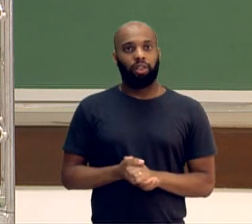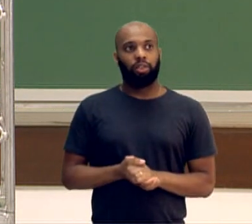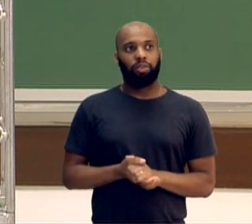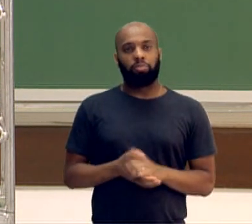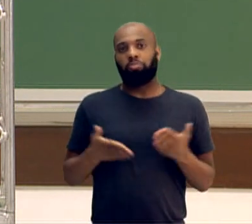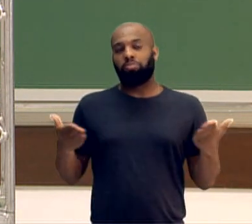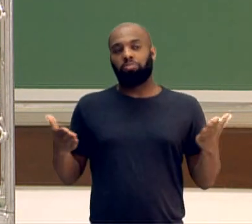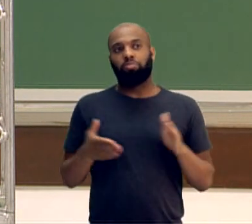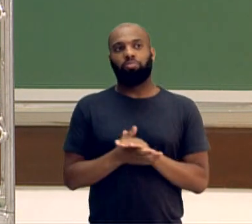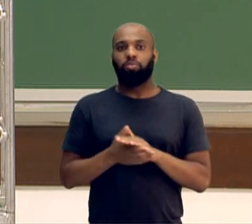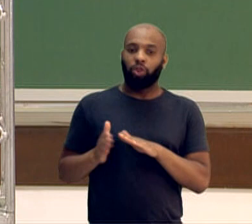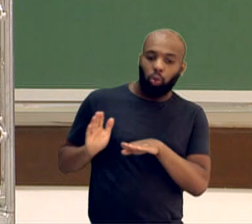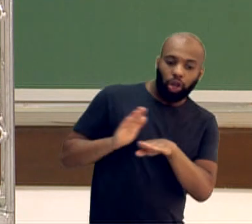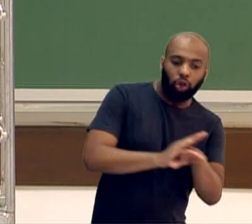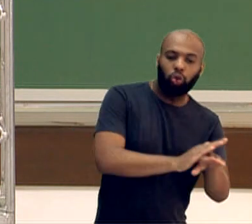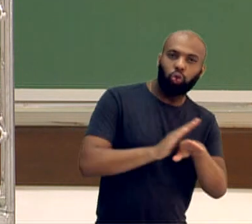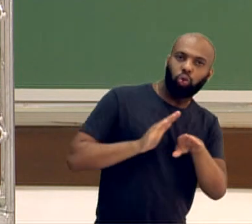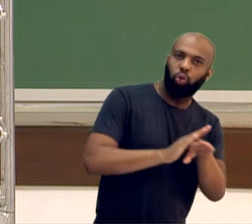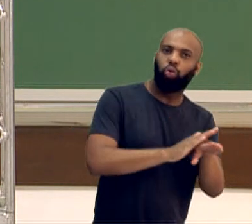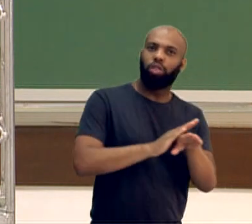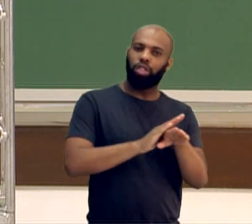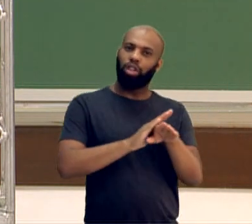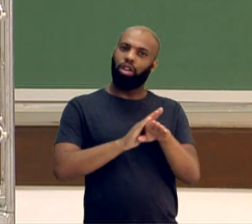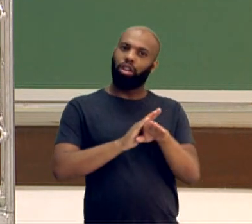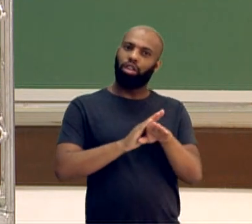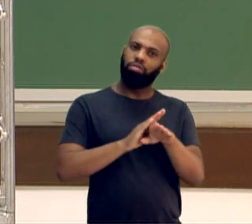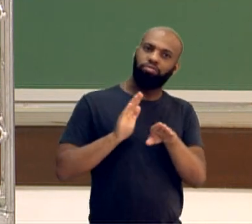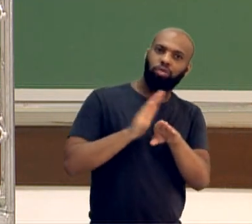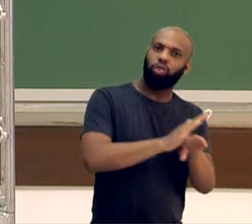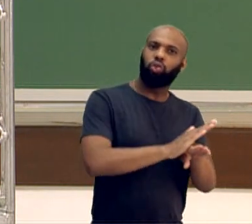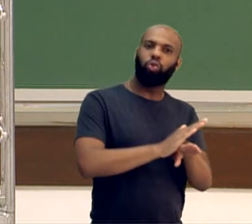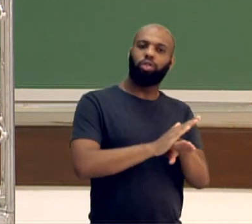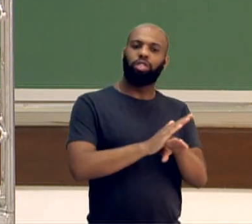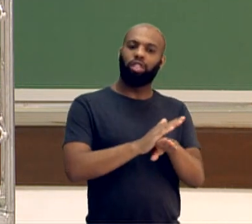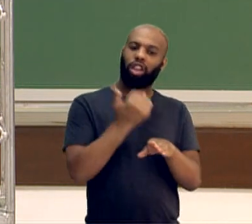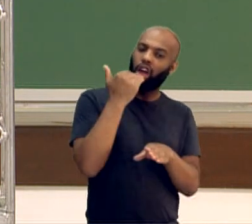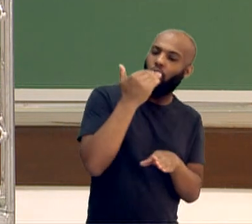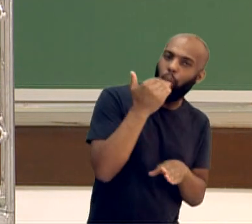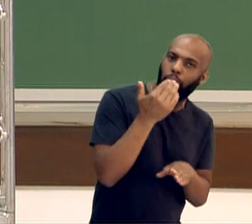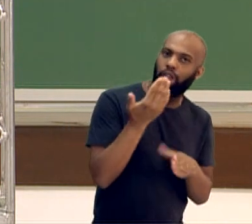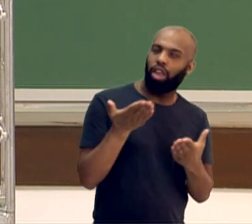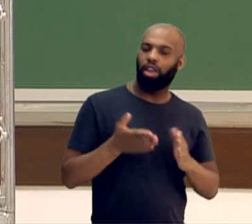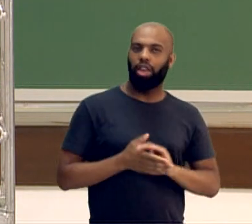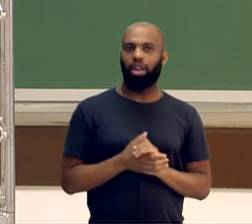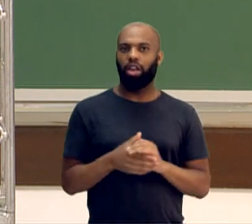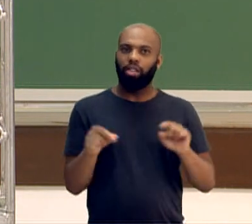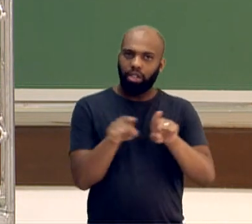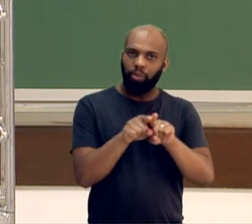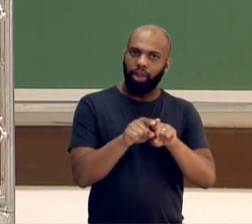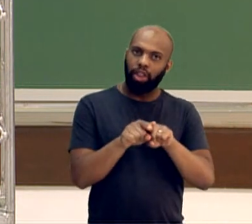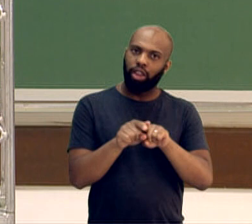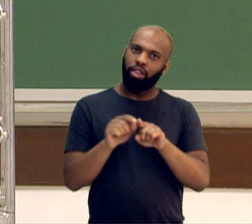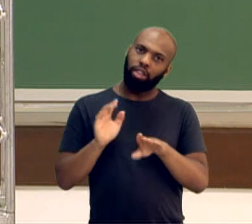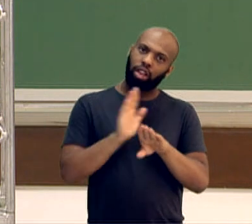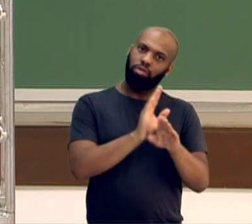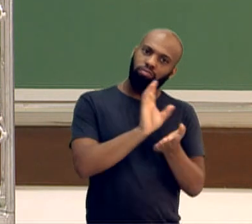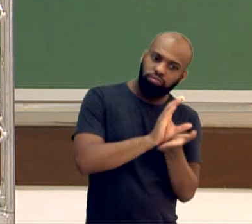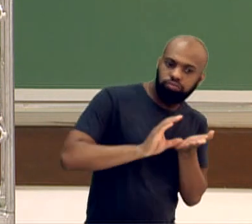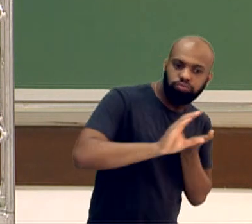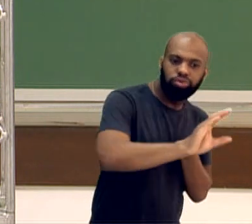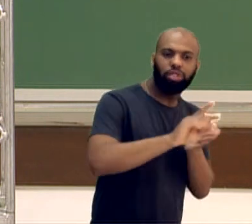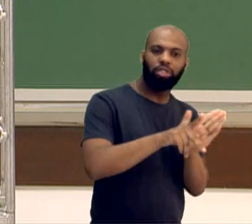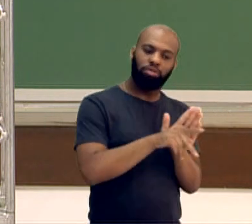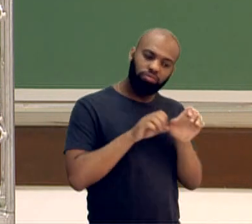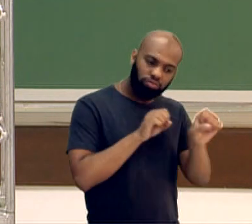Sei lá, uma ajuda ali na parte da economia, uma ajuda na parte da alimentação, um vale, um auxílio